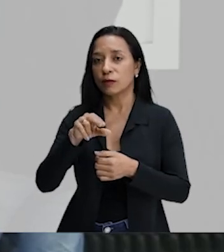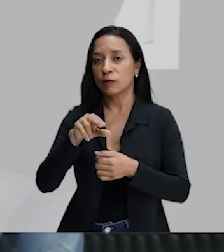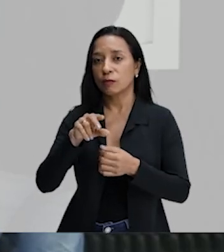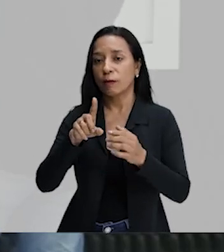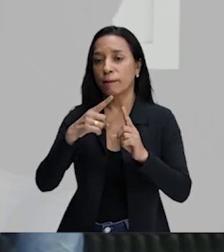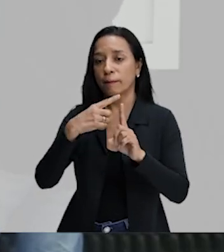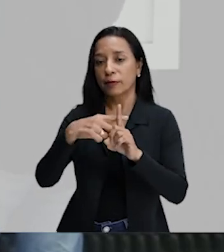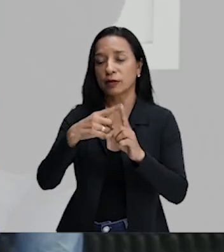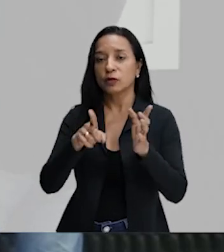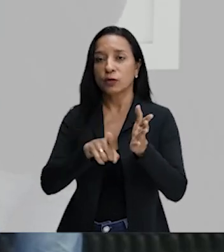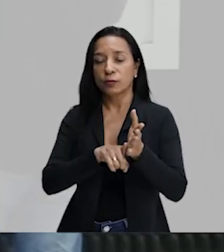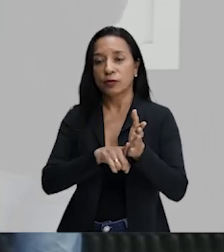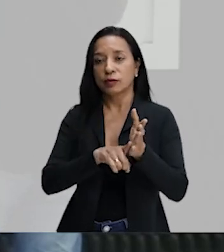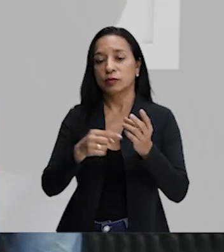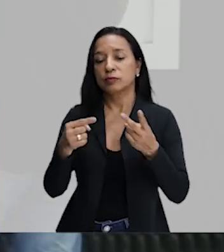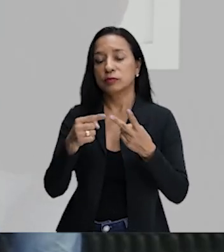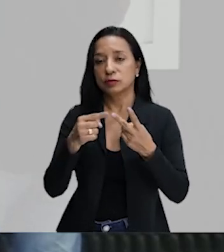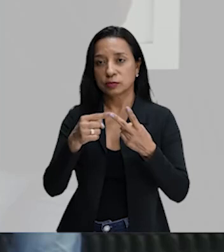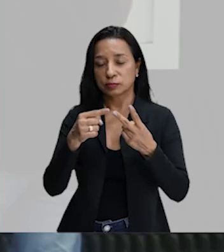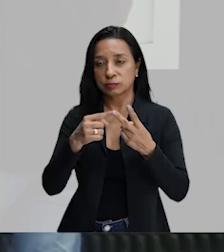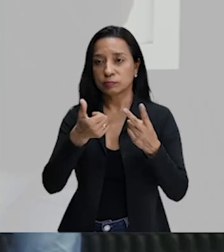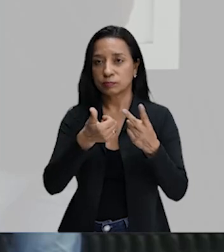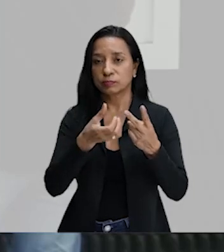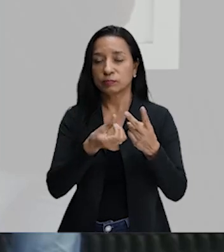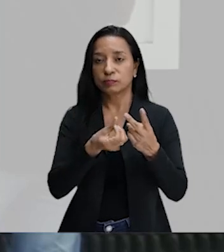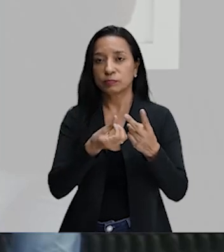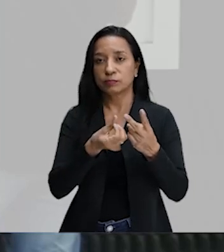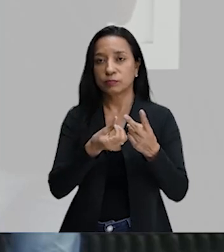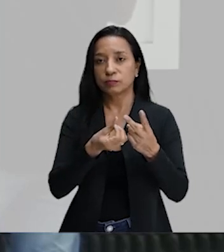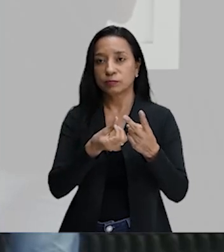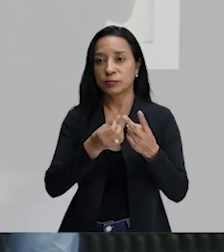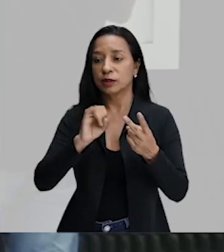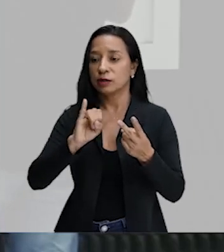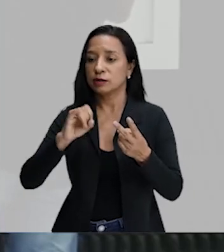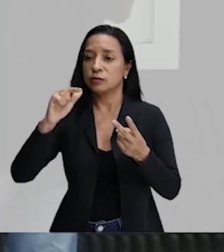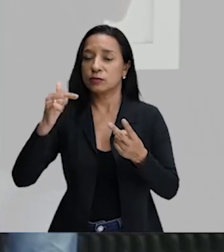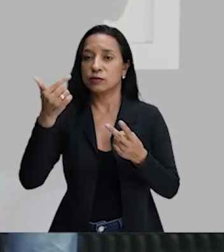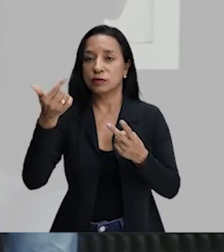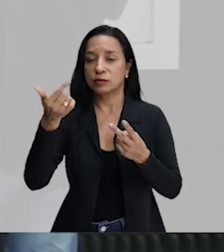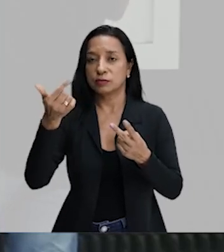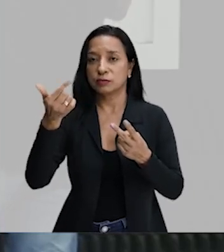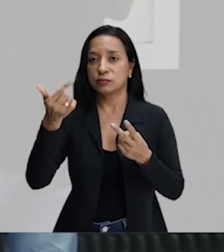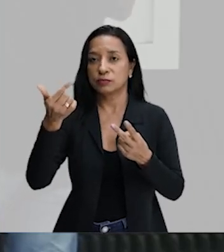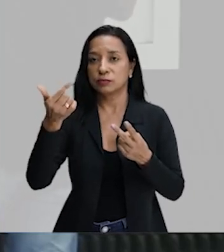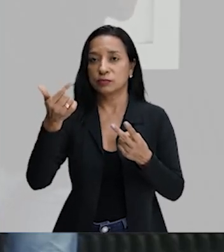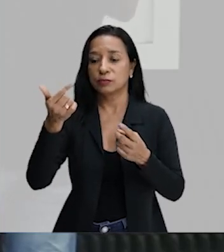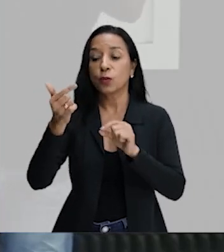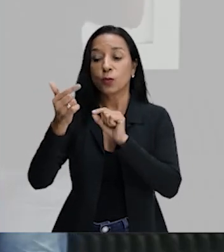menos a raiz quadrada de 16i ao quadrado.